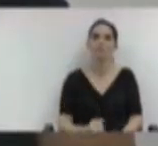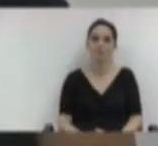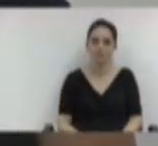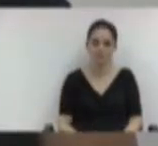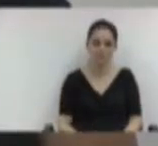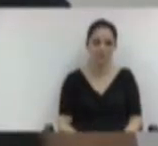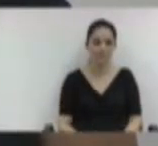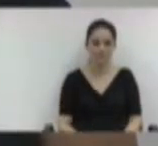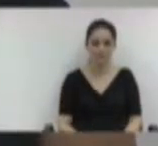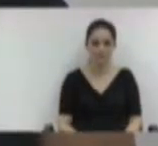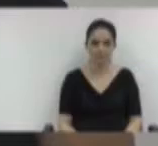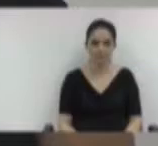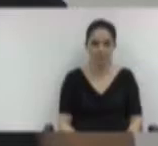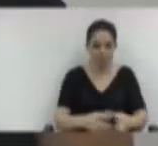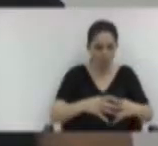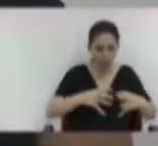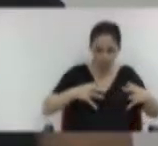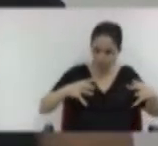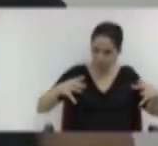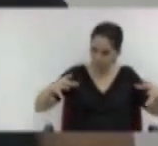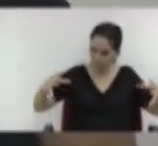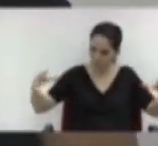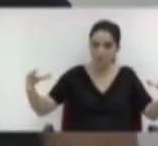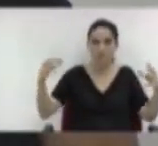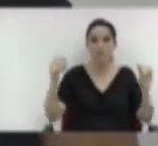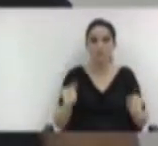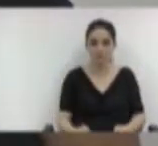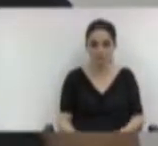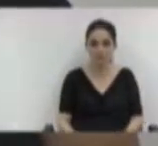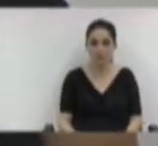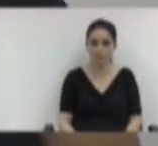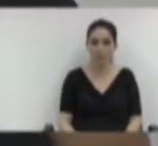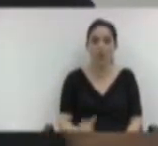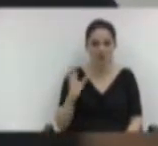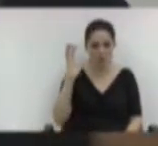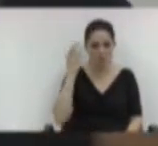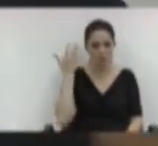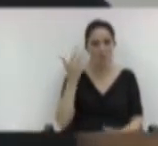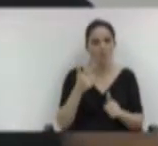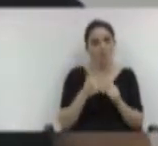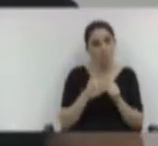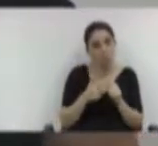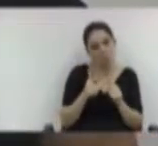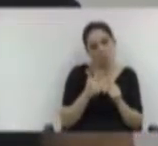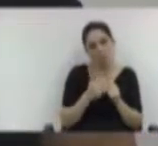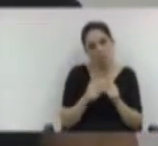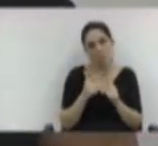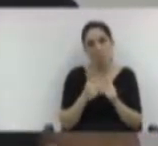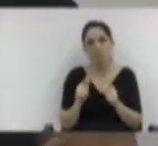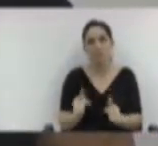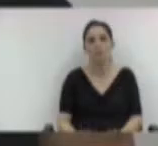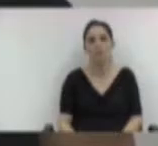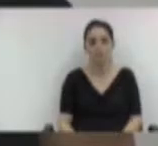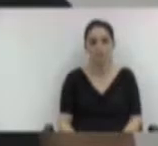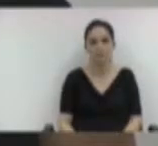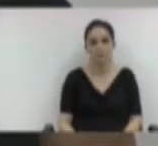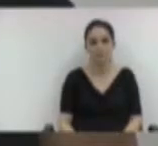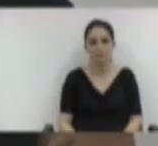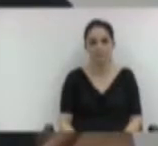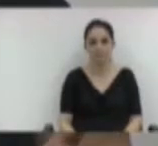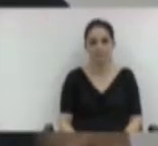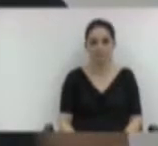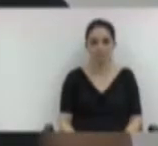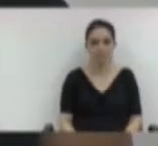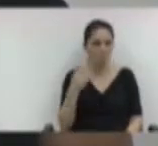grande mesmo, nós, infelizmente, acontecem alguns